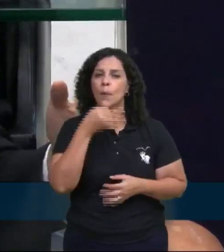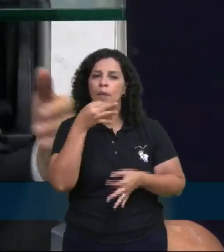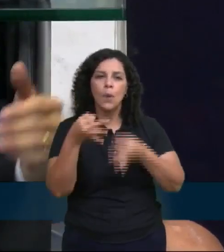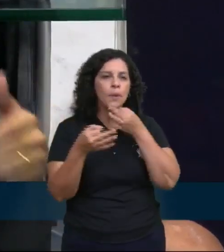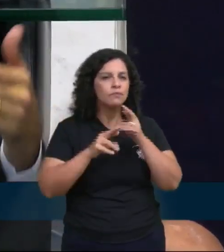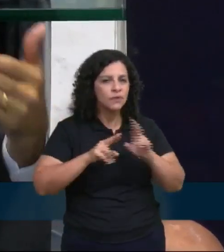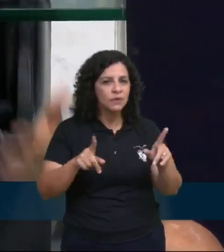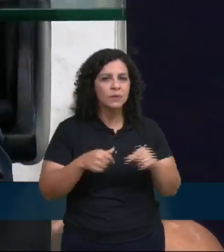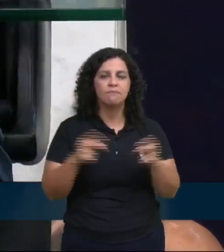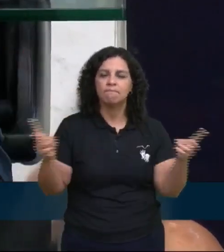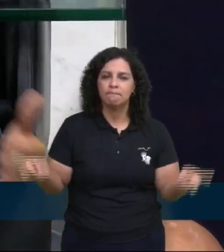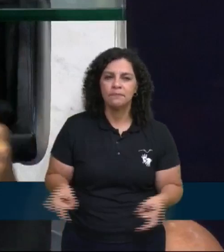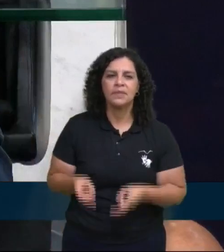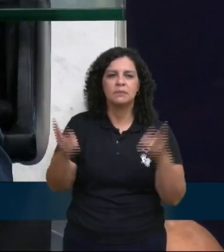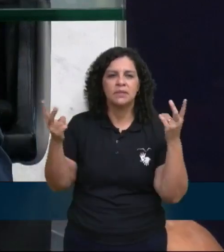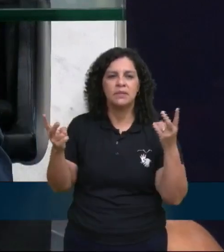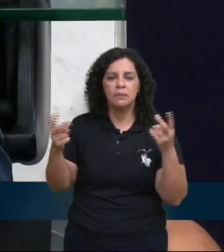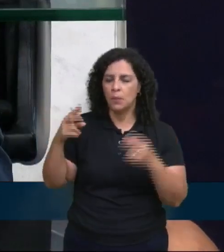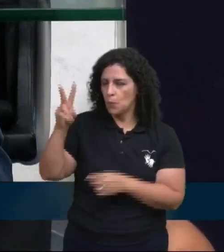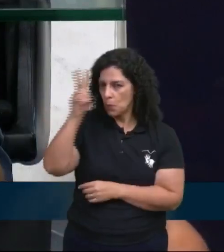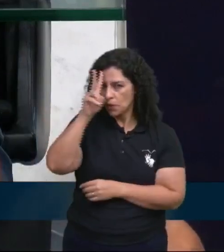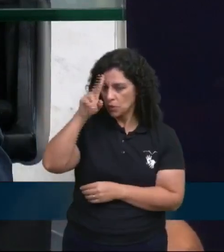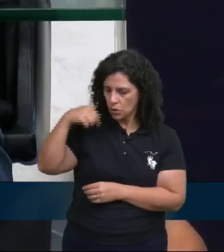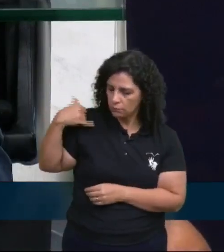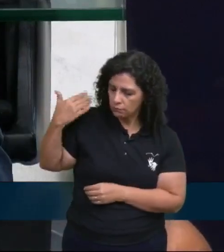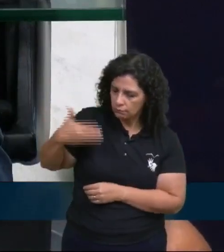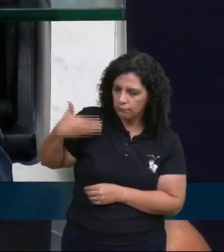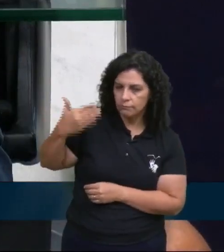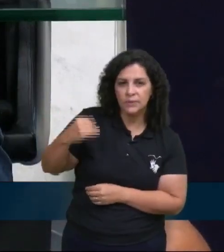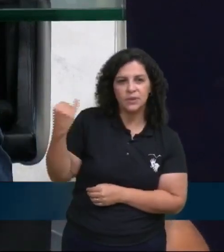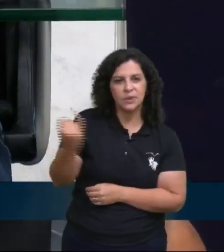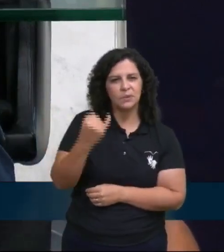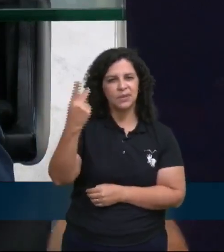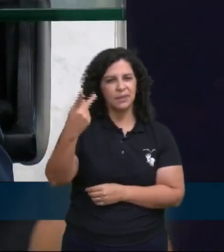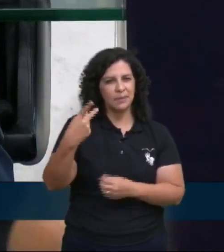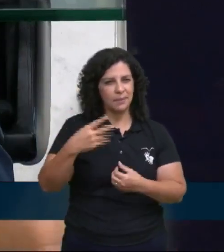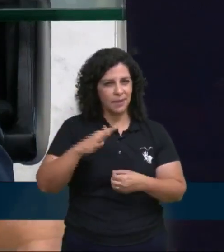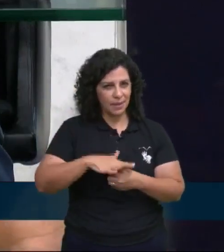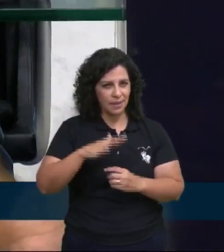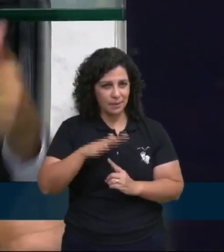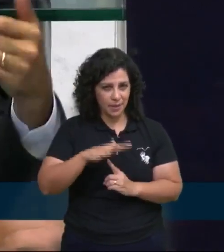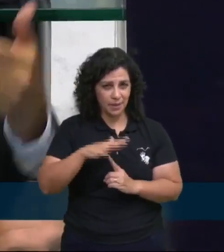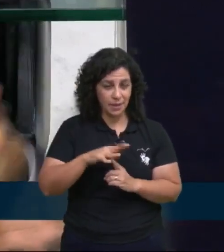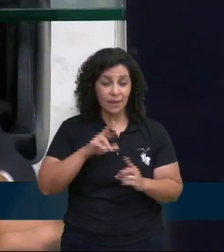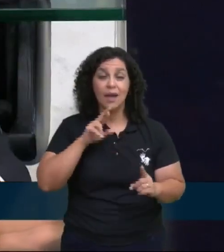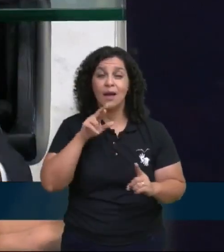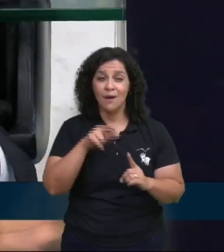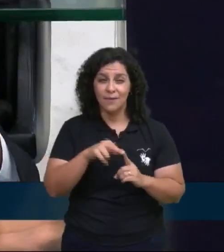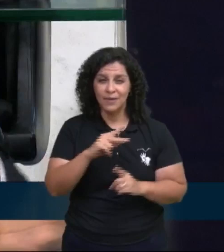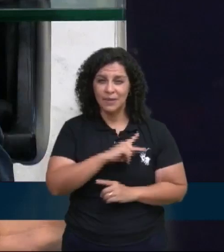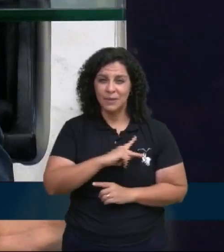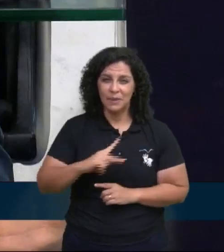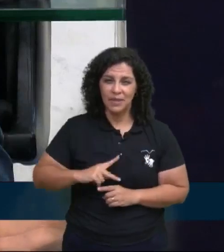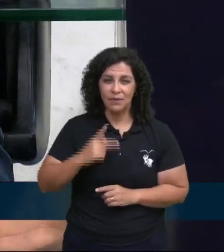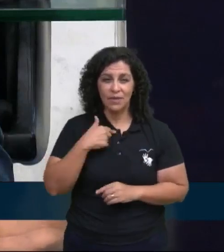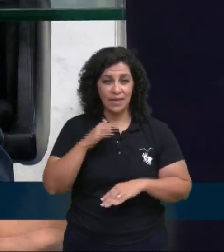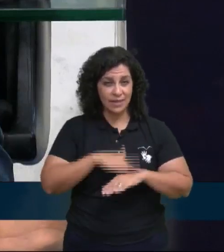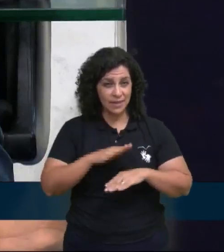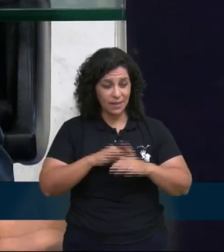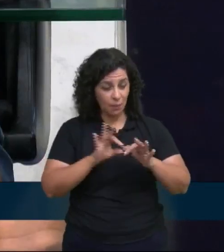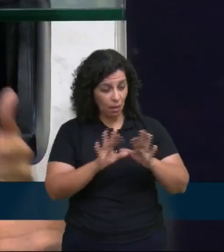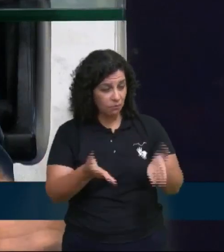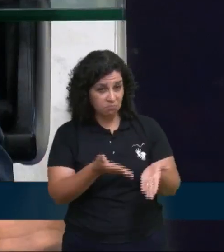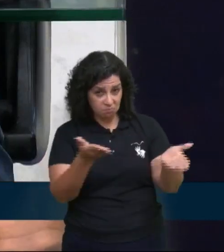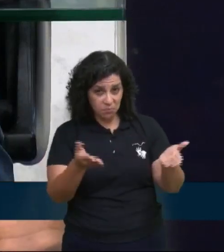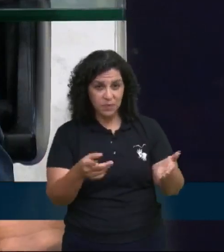aqui, mas do reconhecimento de um legado importante no estado do Paraná e até a deferência que a presidência faz nesse momento, que eu acho